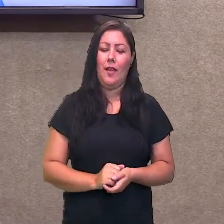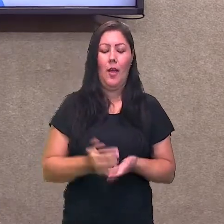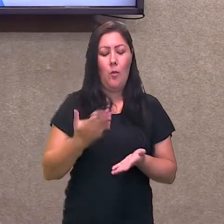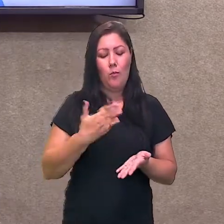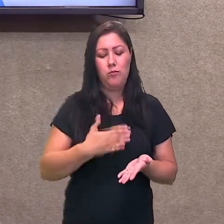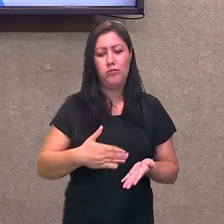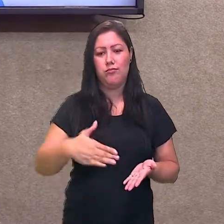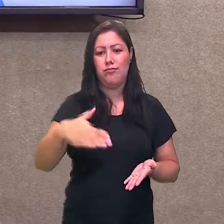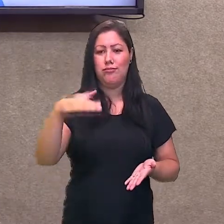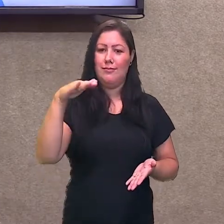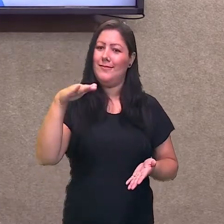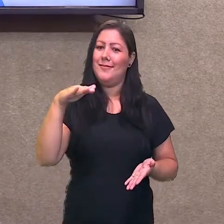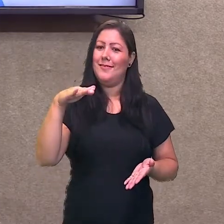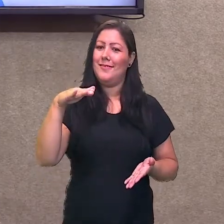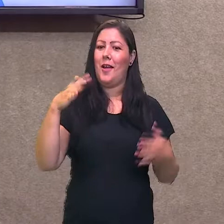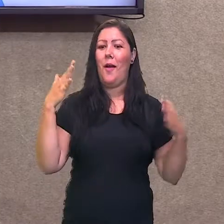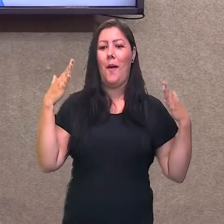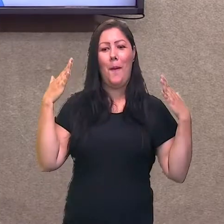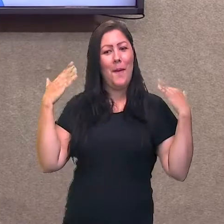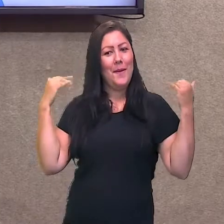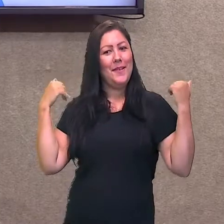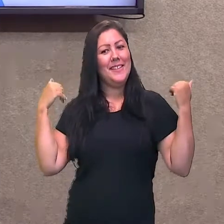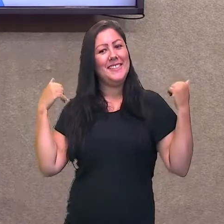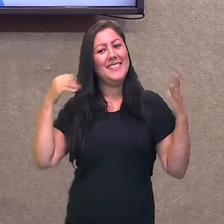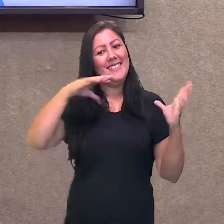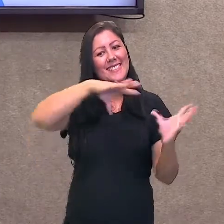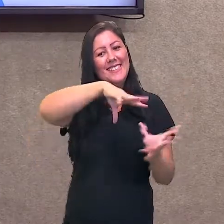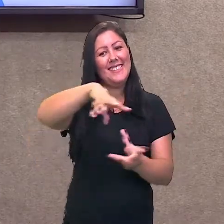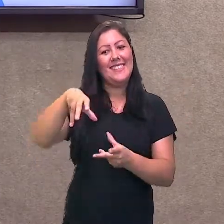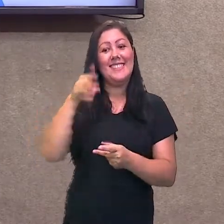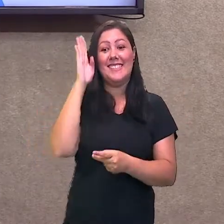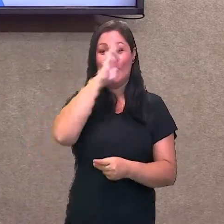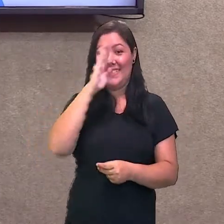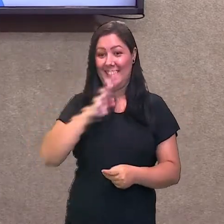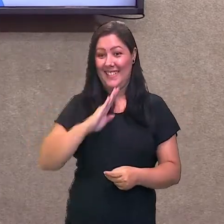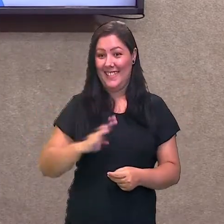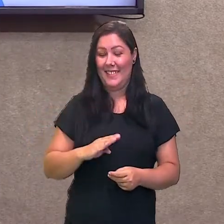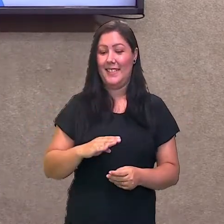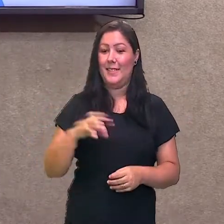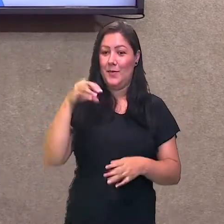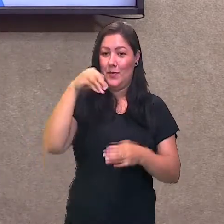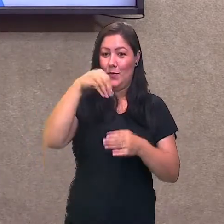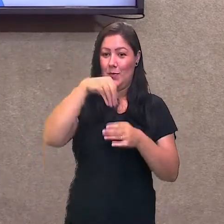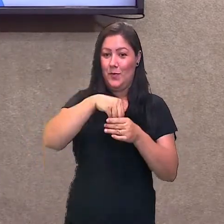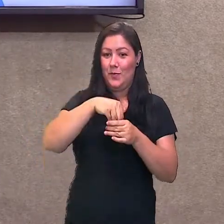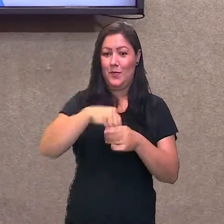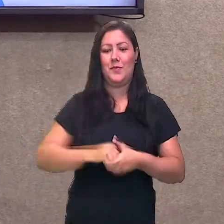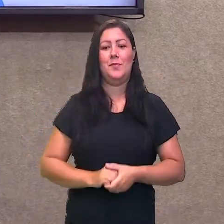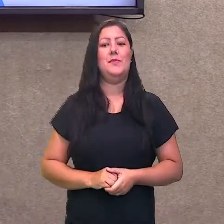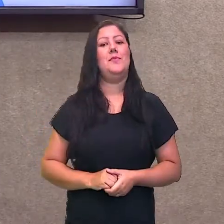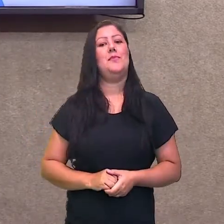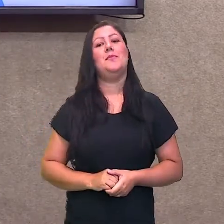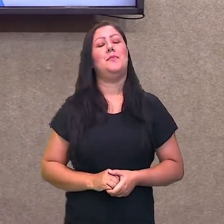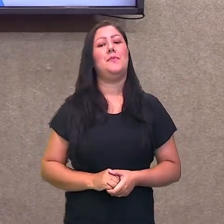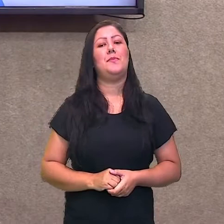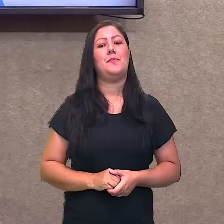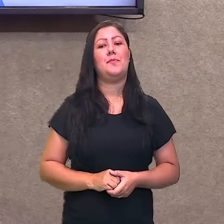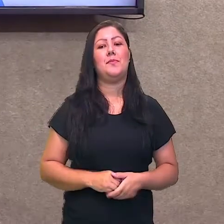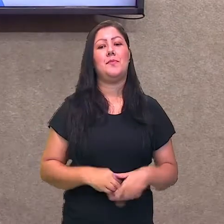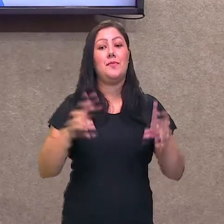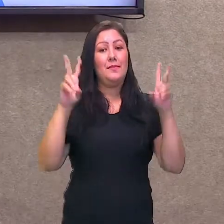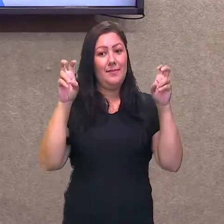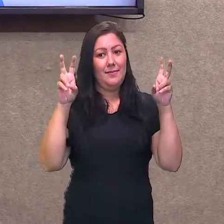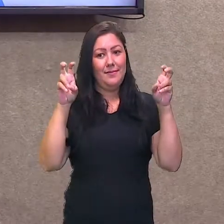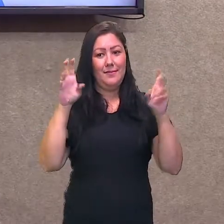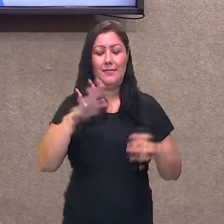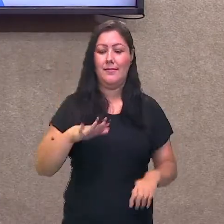nosso passeio pelo Brasil, ok? O tema hoje é o território brasileiro.